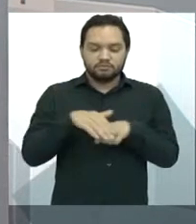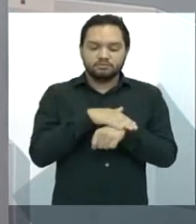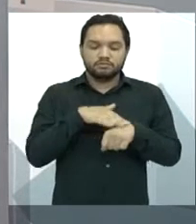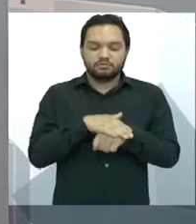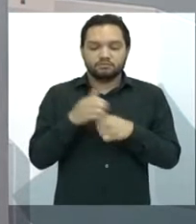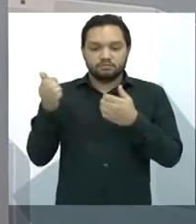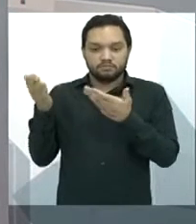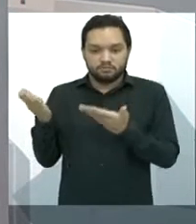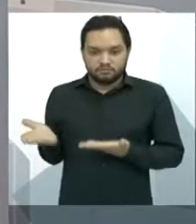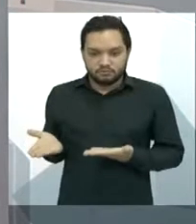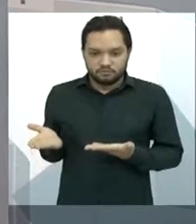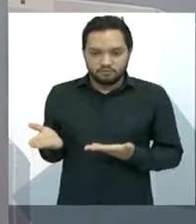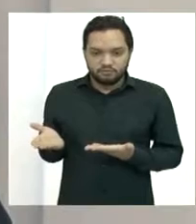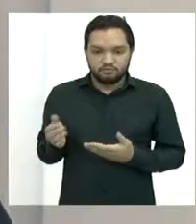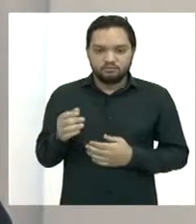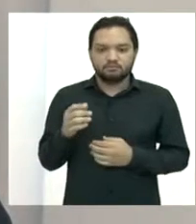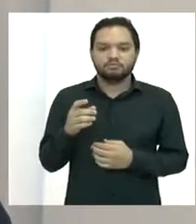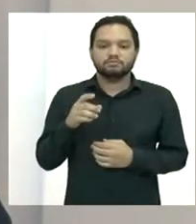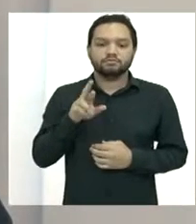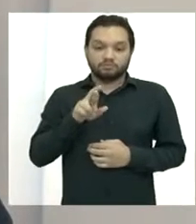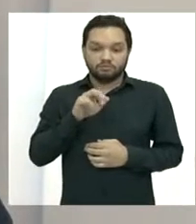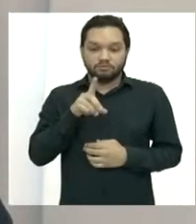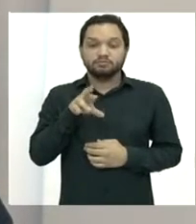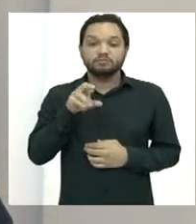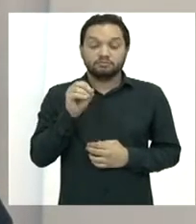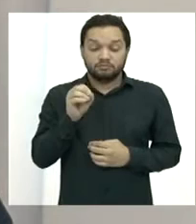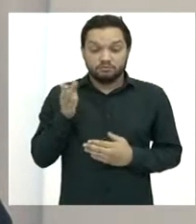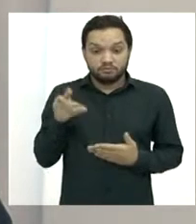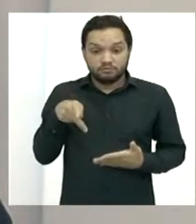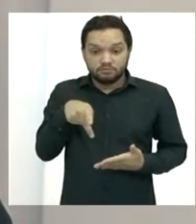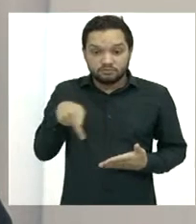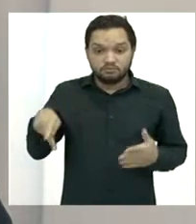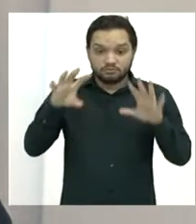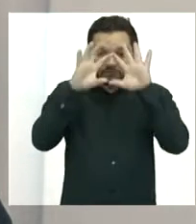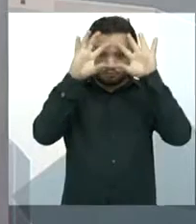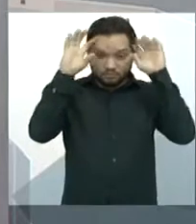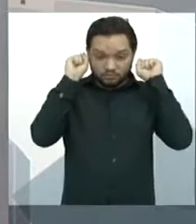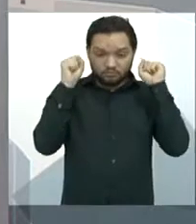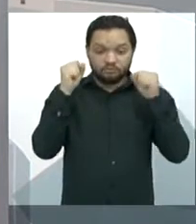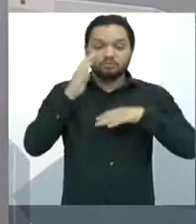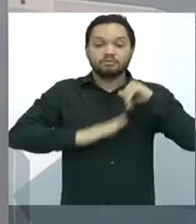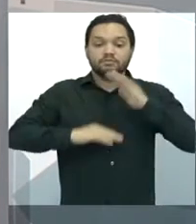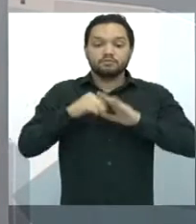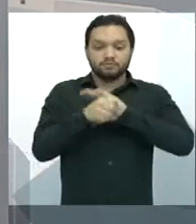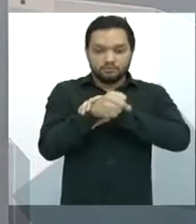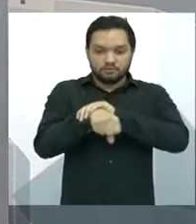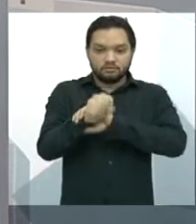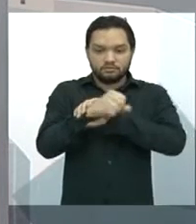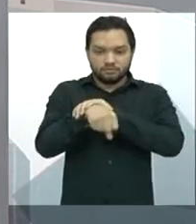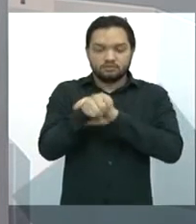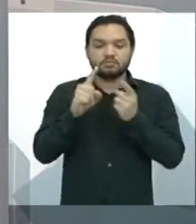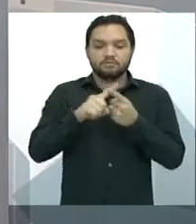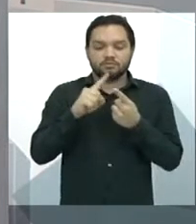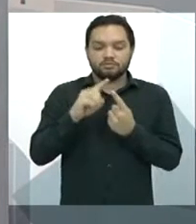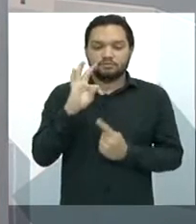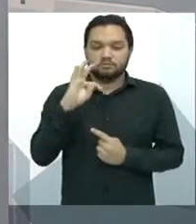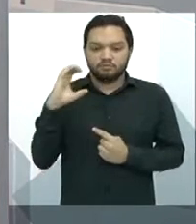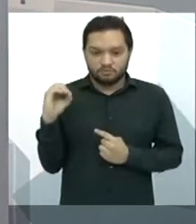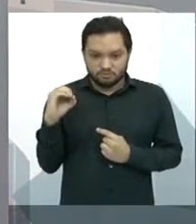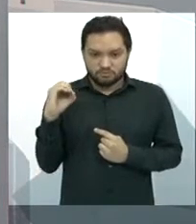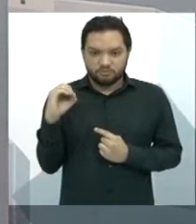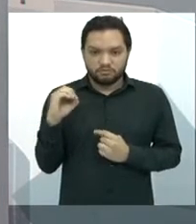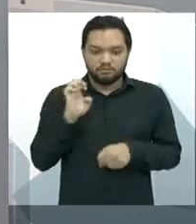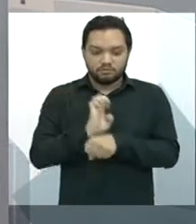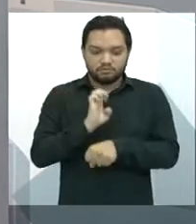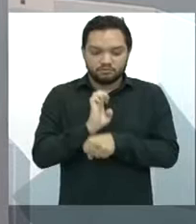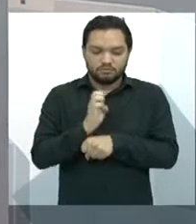falar com o Dr. Ricardo Lotif, ele que é o presidente do Conselho de Fisioterapia e Terapia Ocupacional do